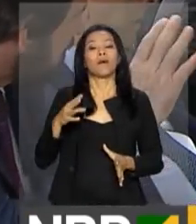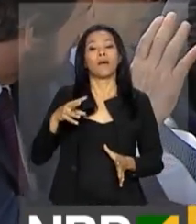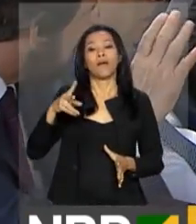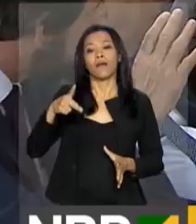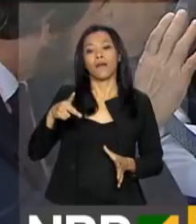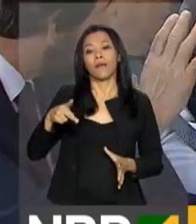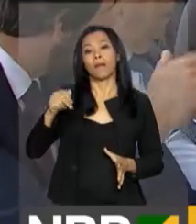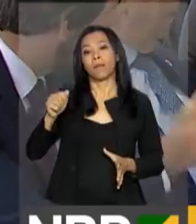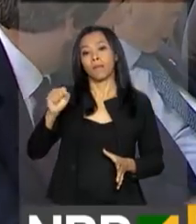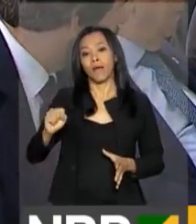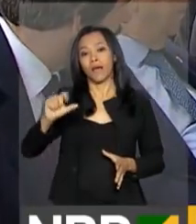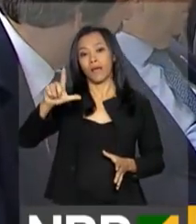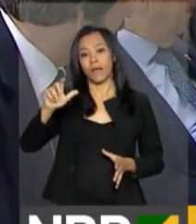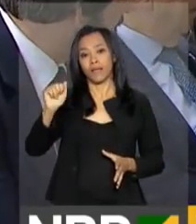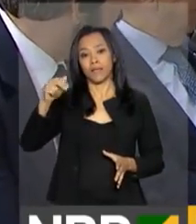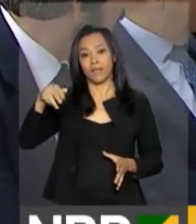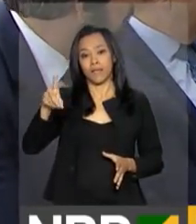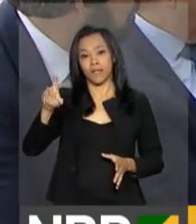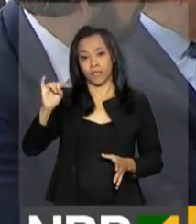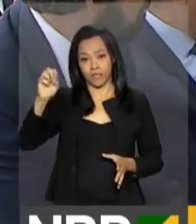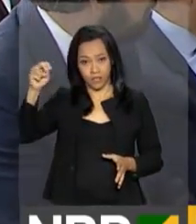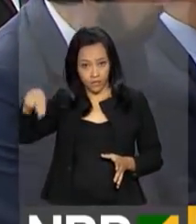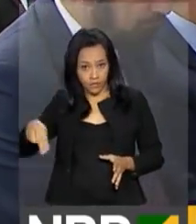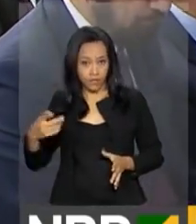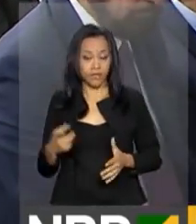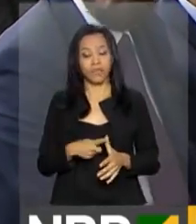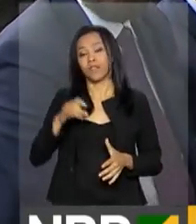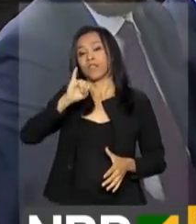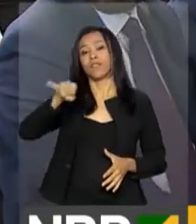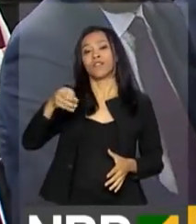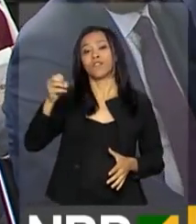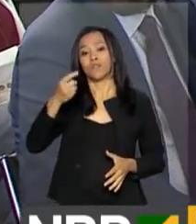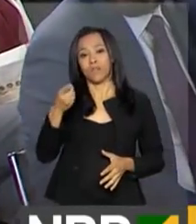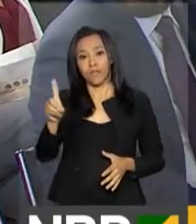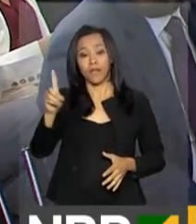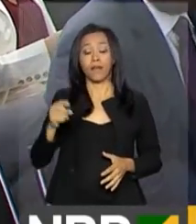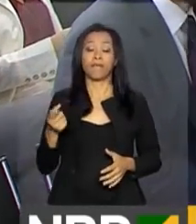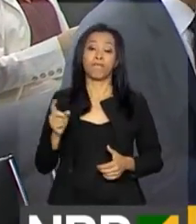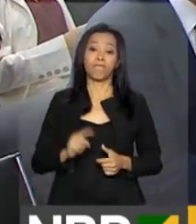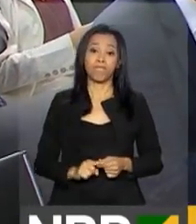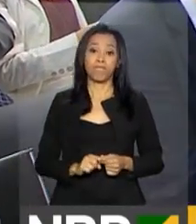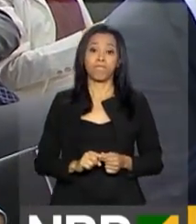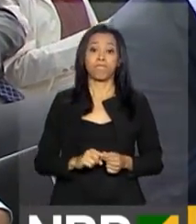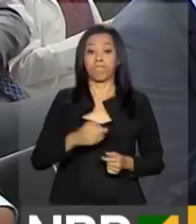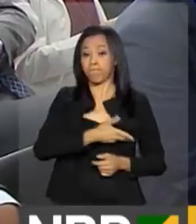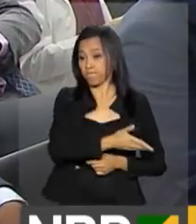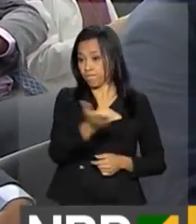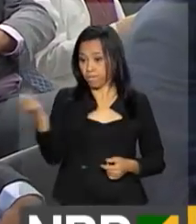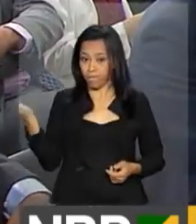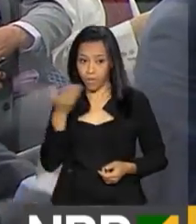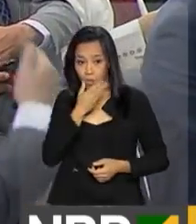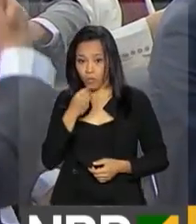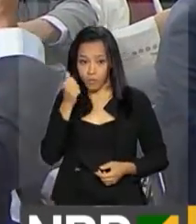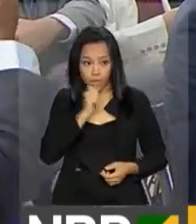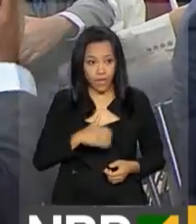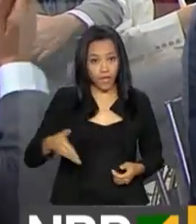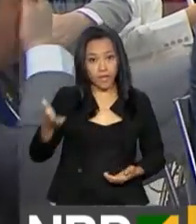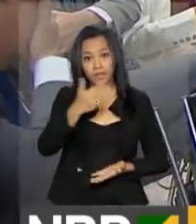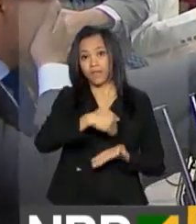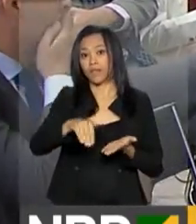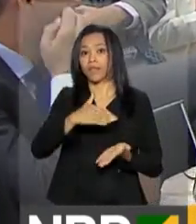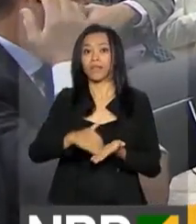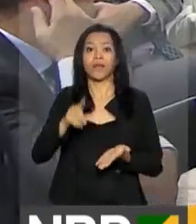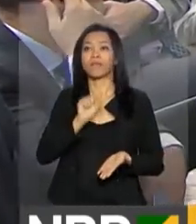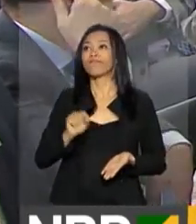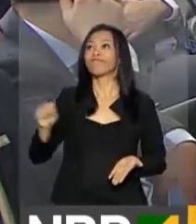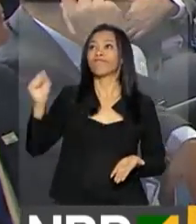abi ackel braz josé augusto na li as senhoras e senhores secretários estaduais e municipais de